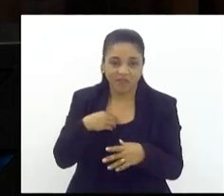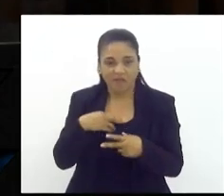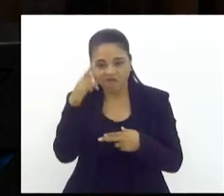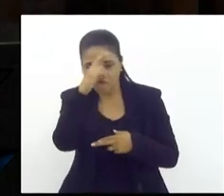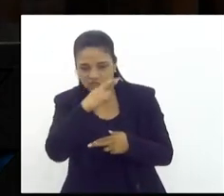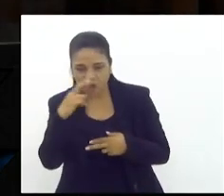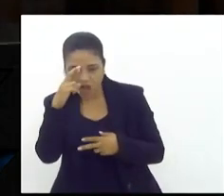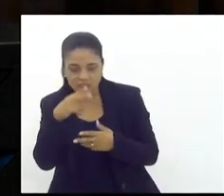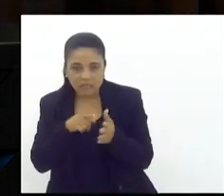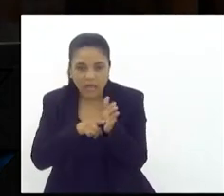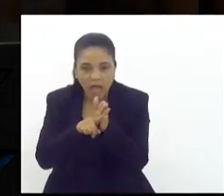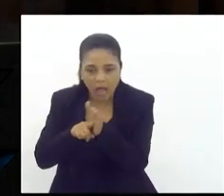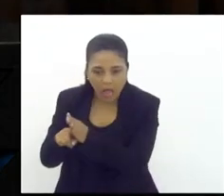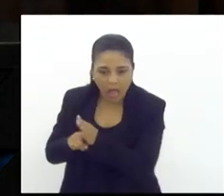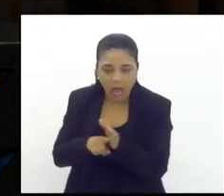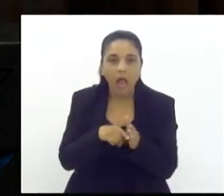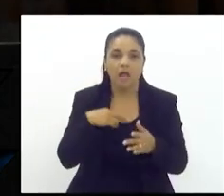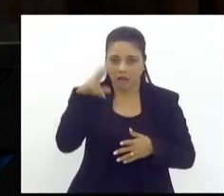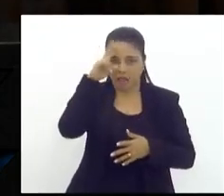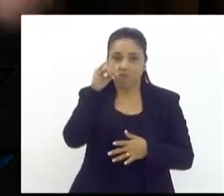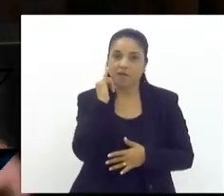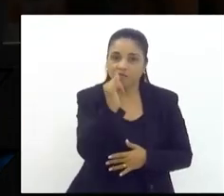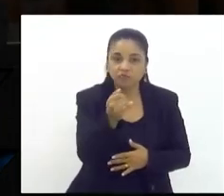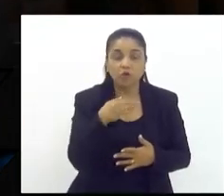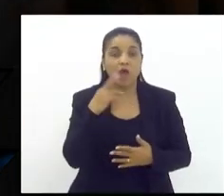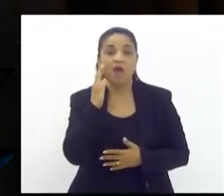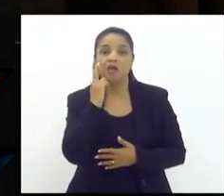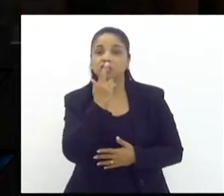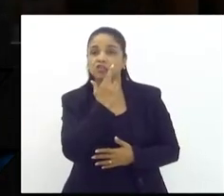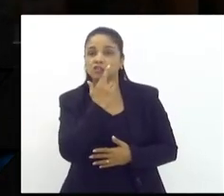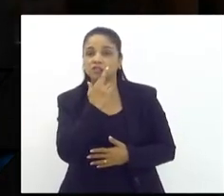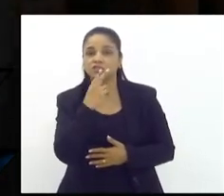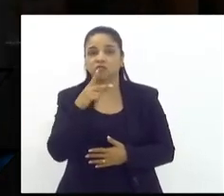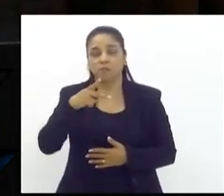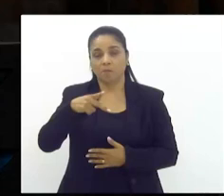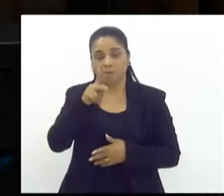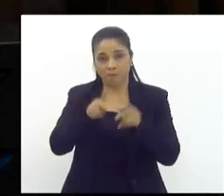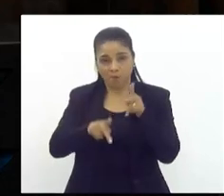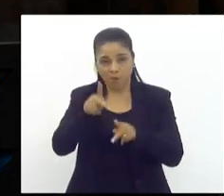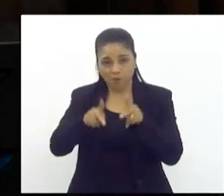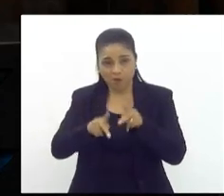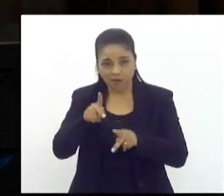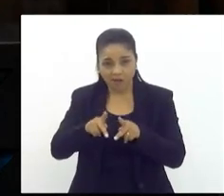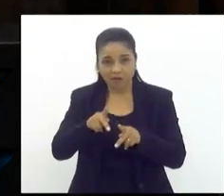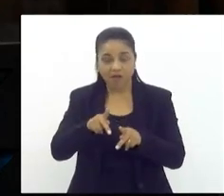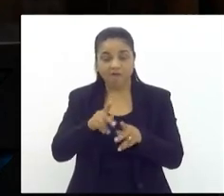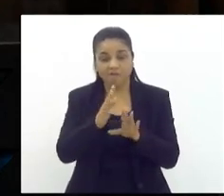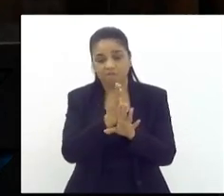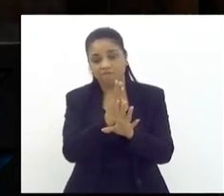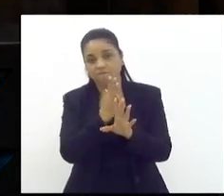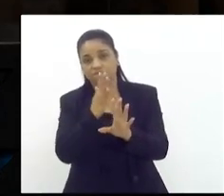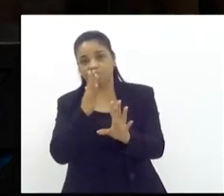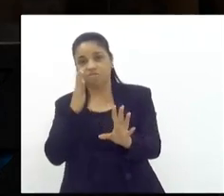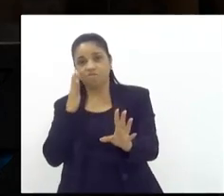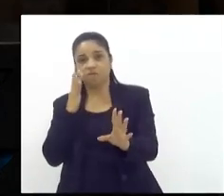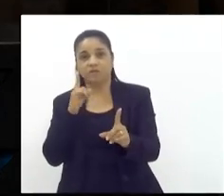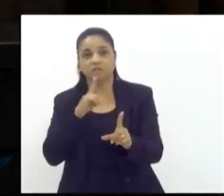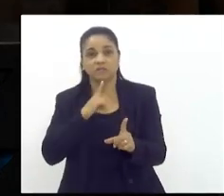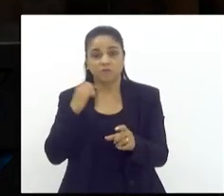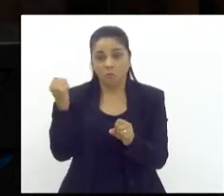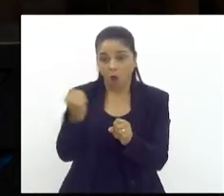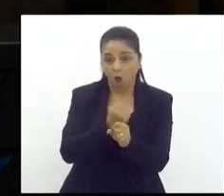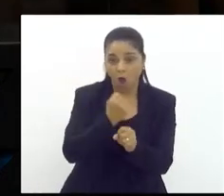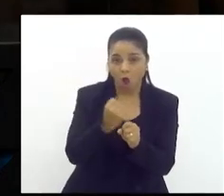porque o restaurante popular que mudou para restaurante do povo que tá com uma fila gigantesca enquanto teve uma obra